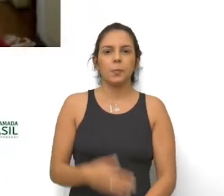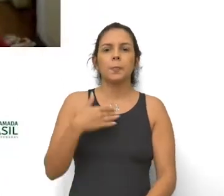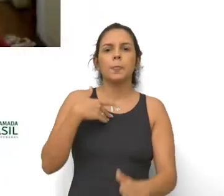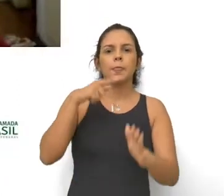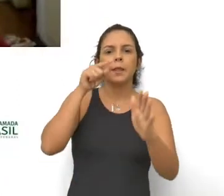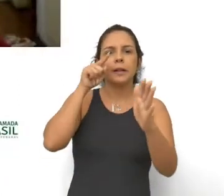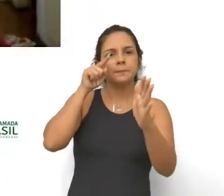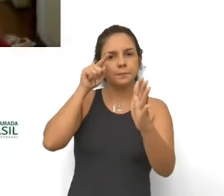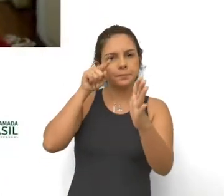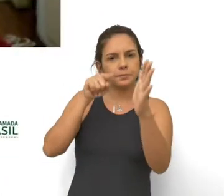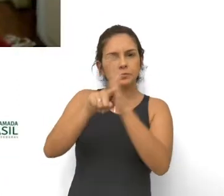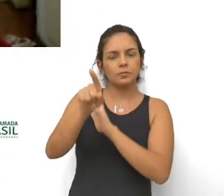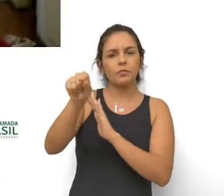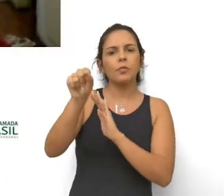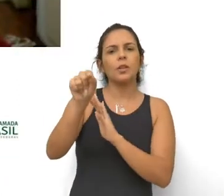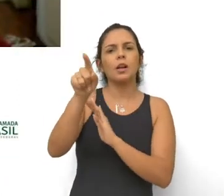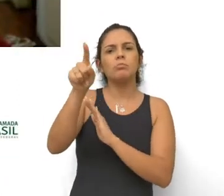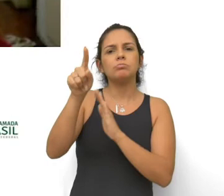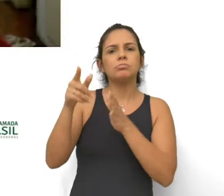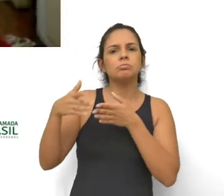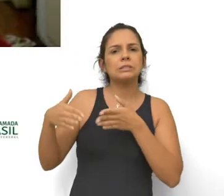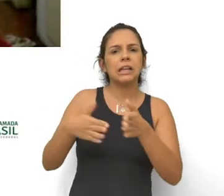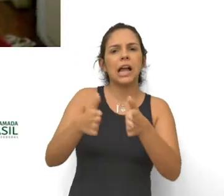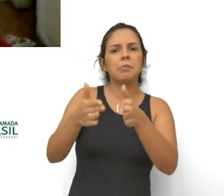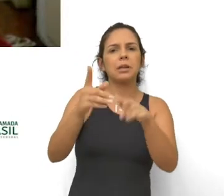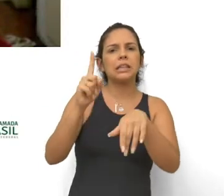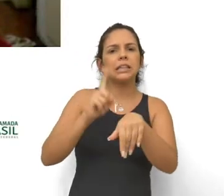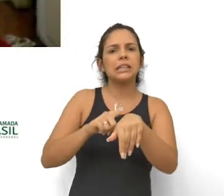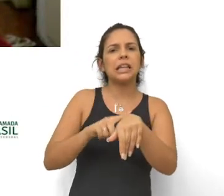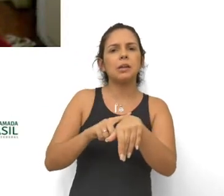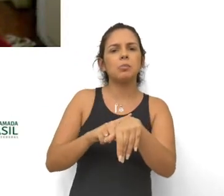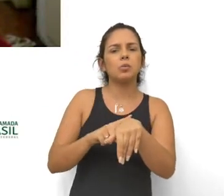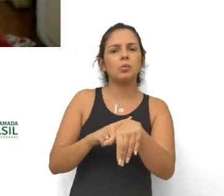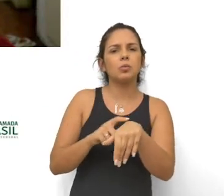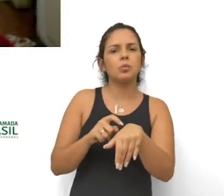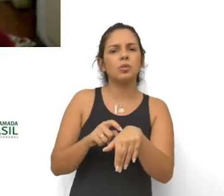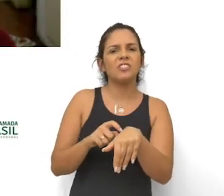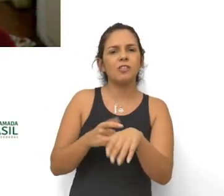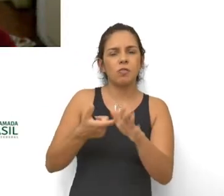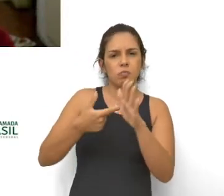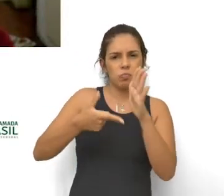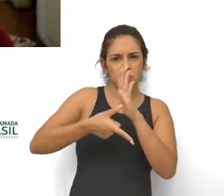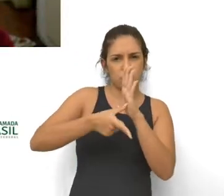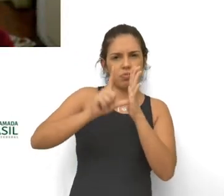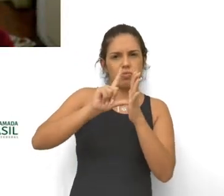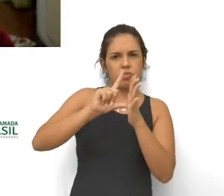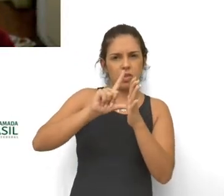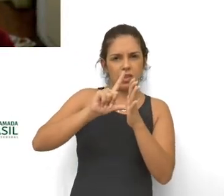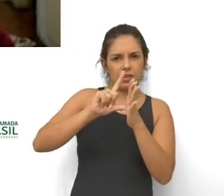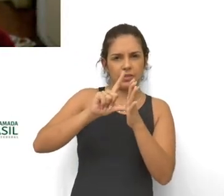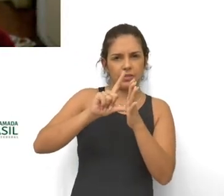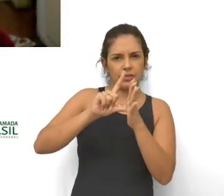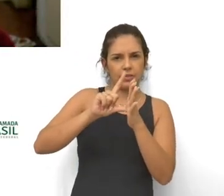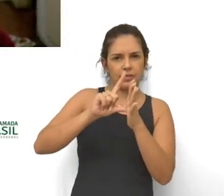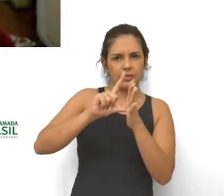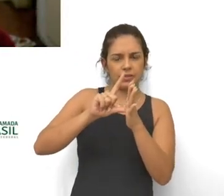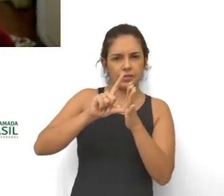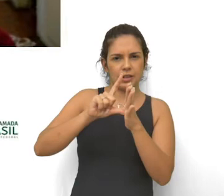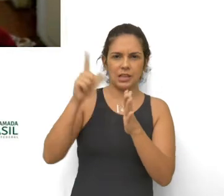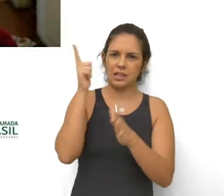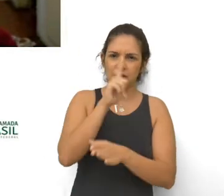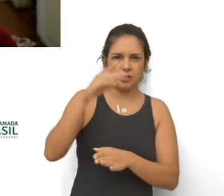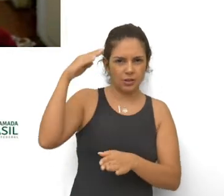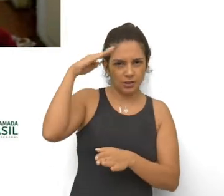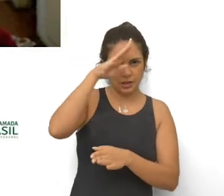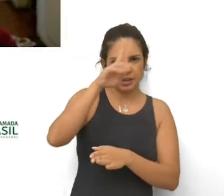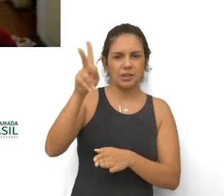curso desse tempo, como eu estava dizendo, que antecedeu a vitória do Bolsonaro? Você